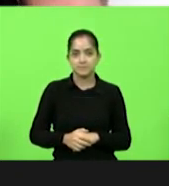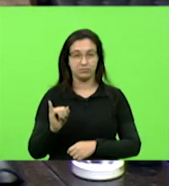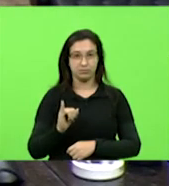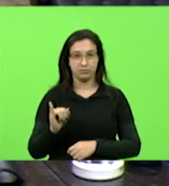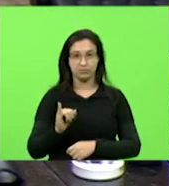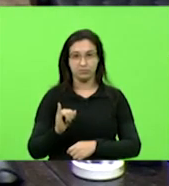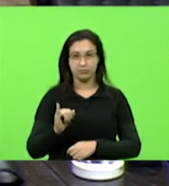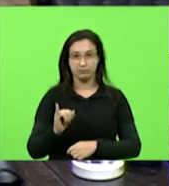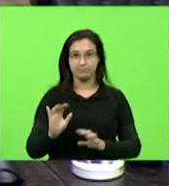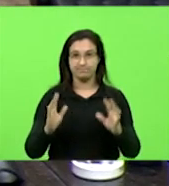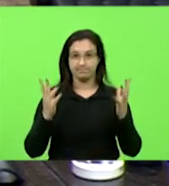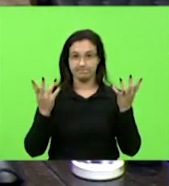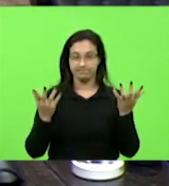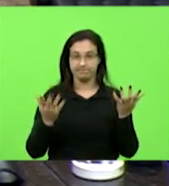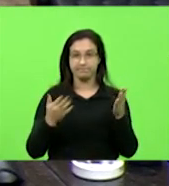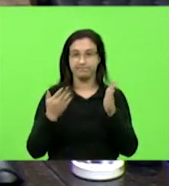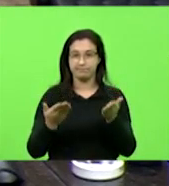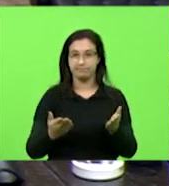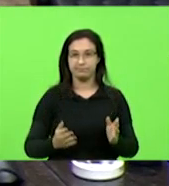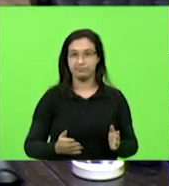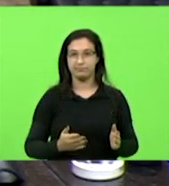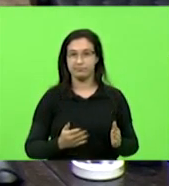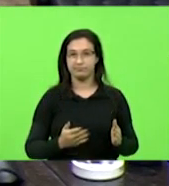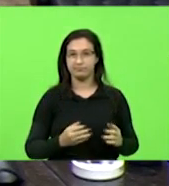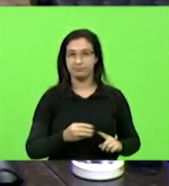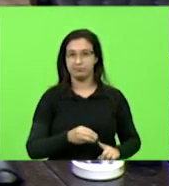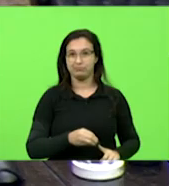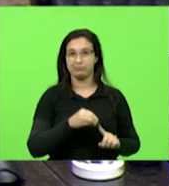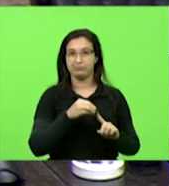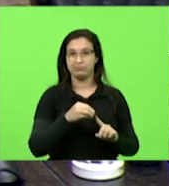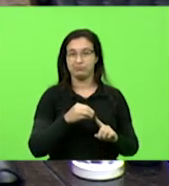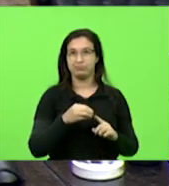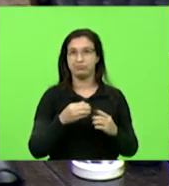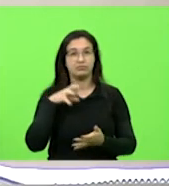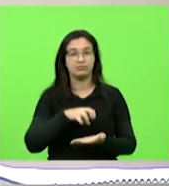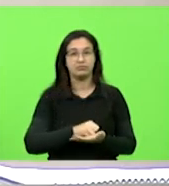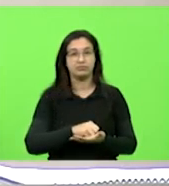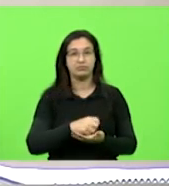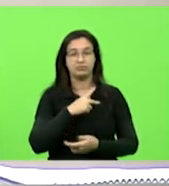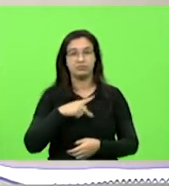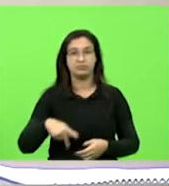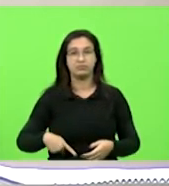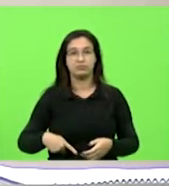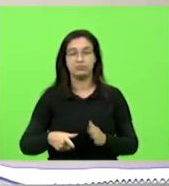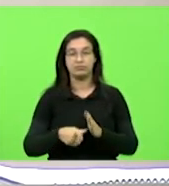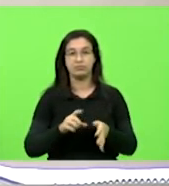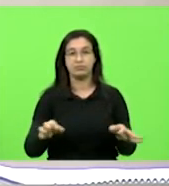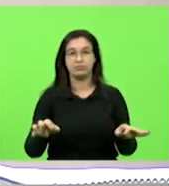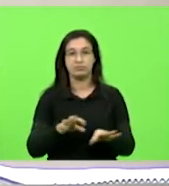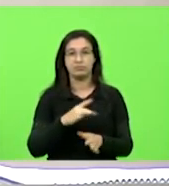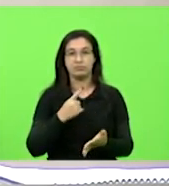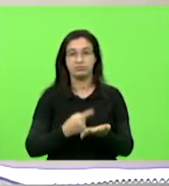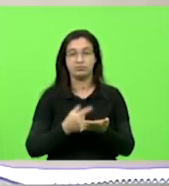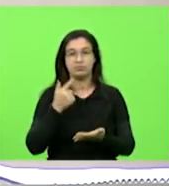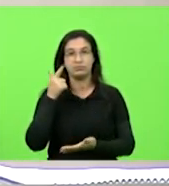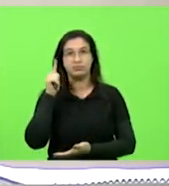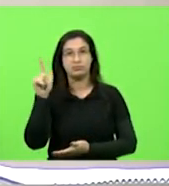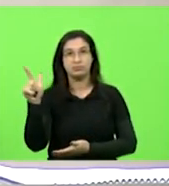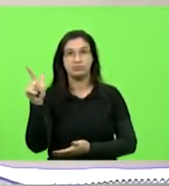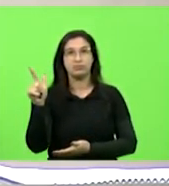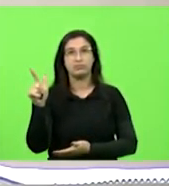e instituições que assumem a responsabilidade social como política de gestão as inscrições estão previstas para